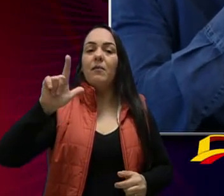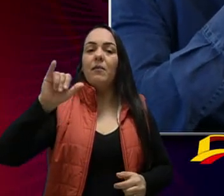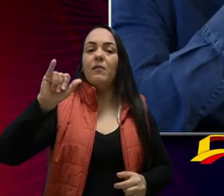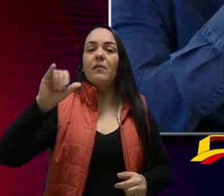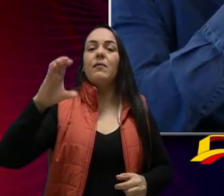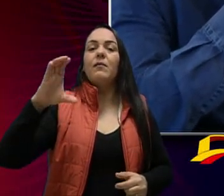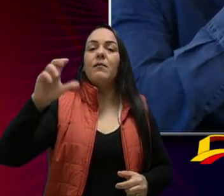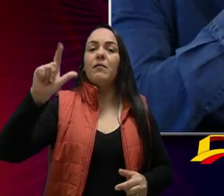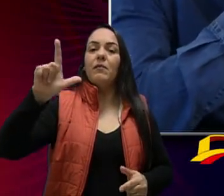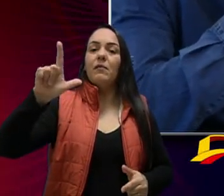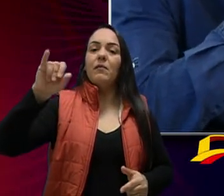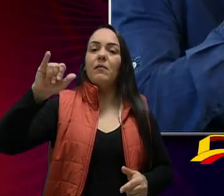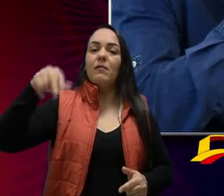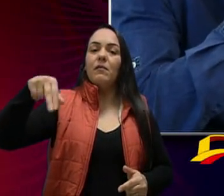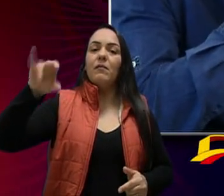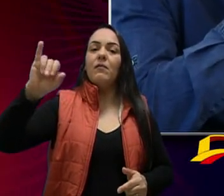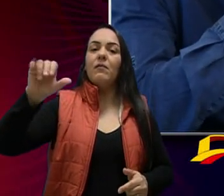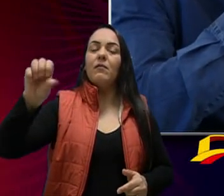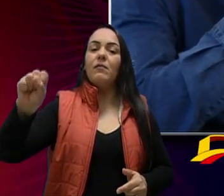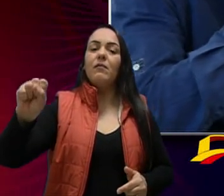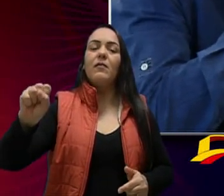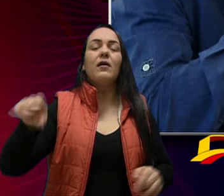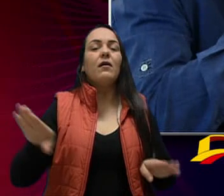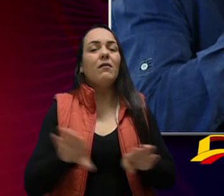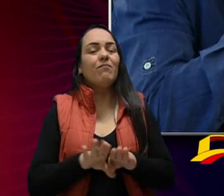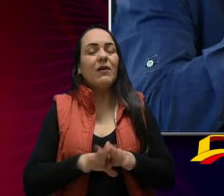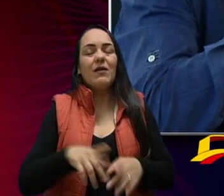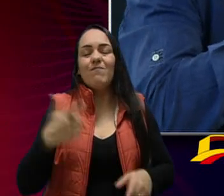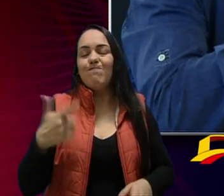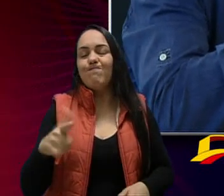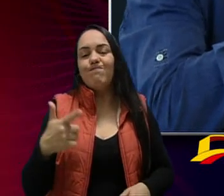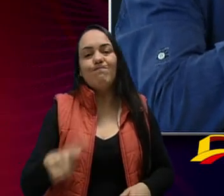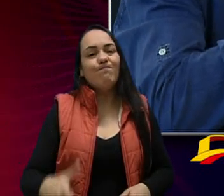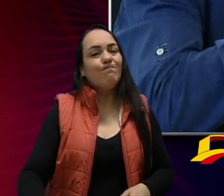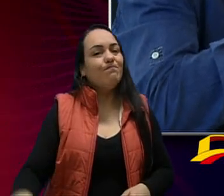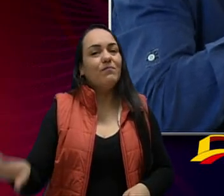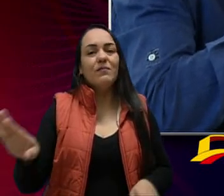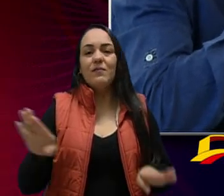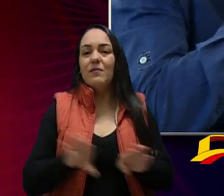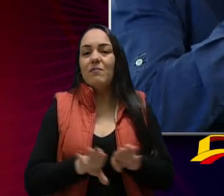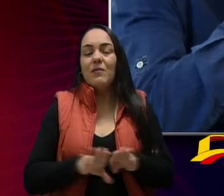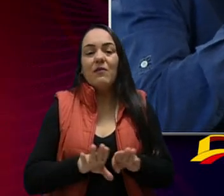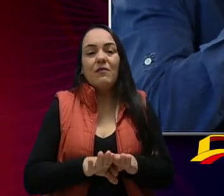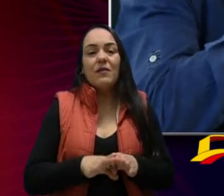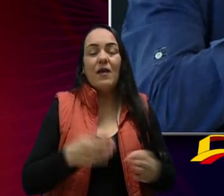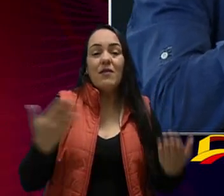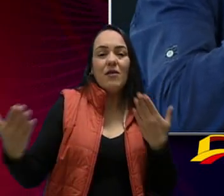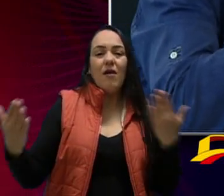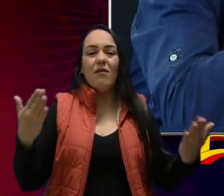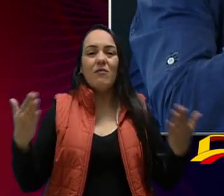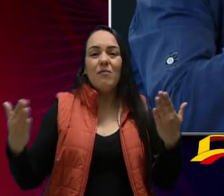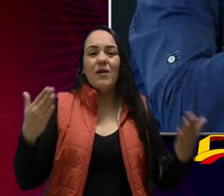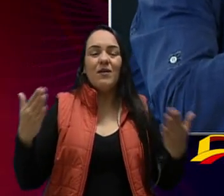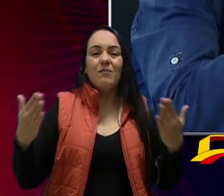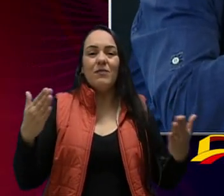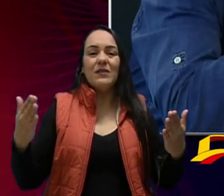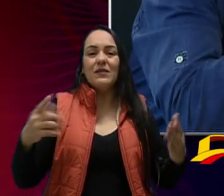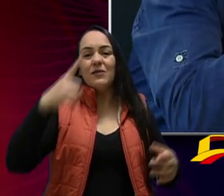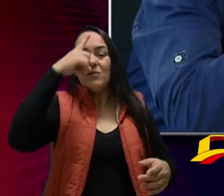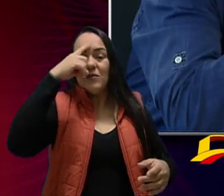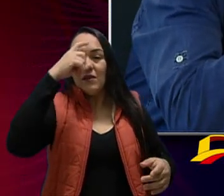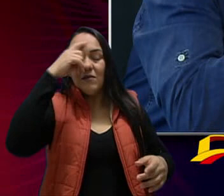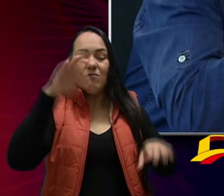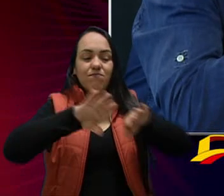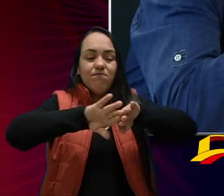lá ser incorporado também porque alguém do mesmo ano deu não deu né não não é eu fiz um comparativo no muito bom